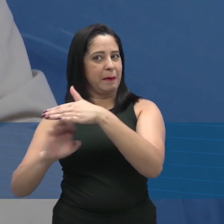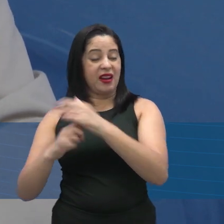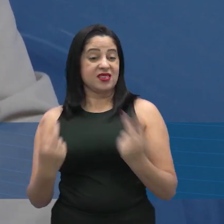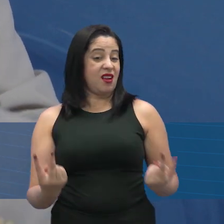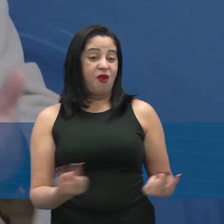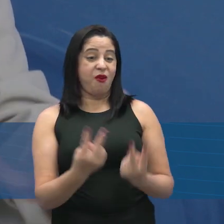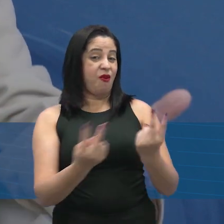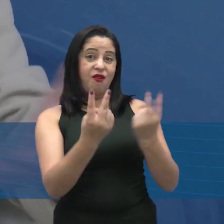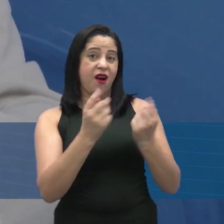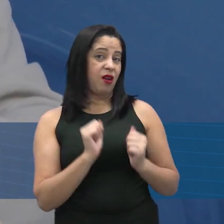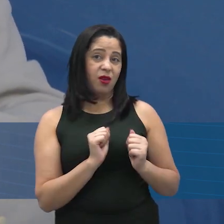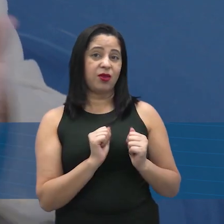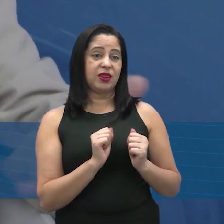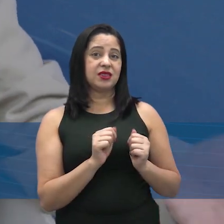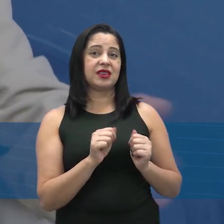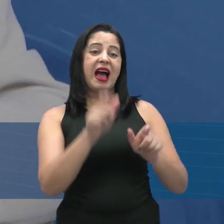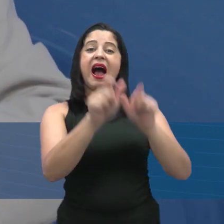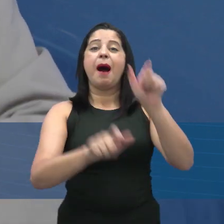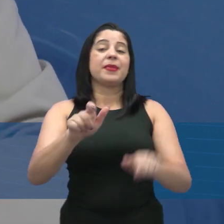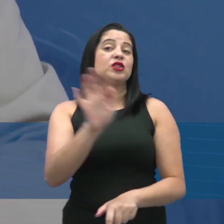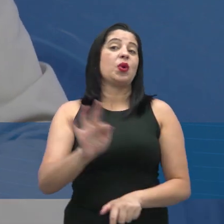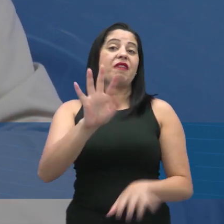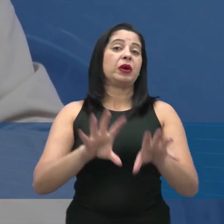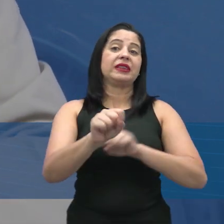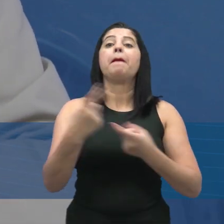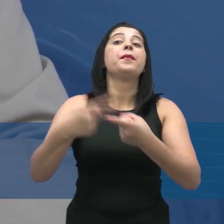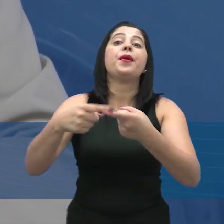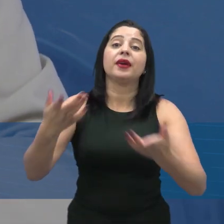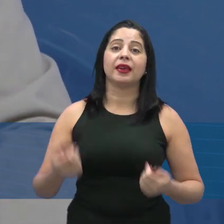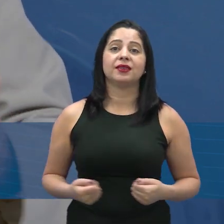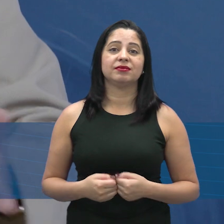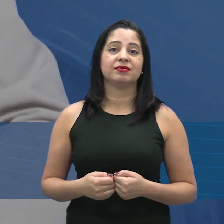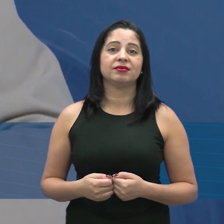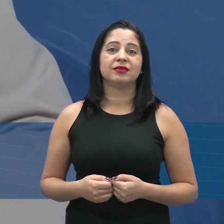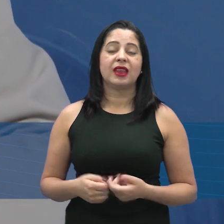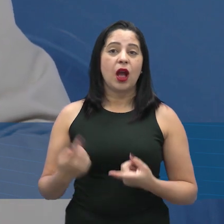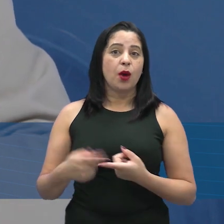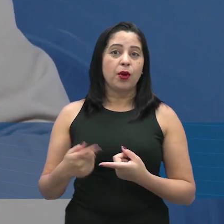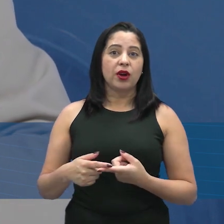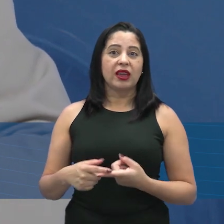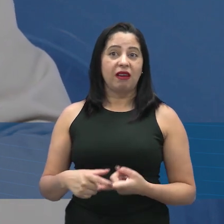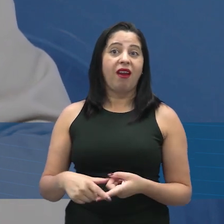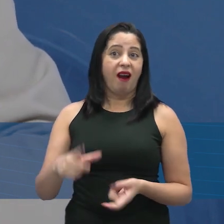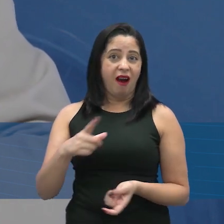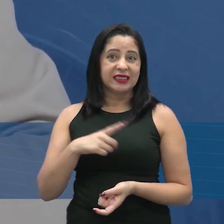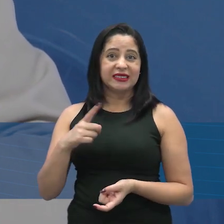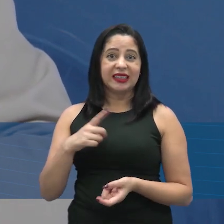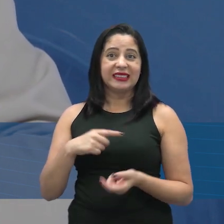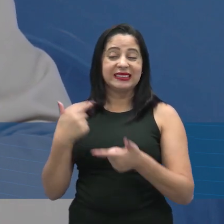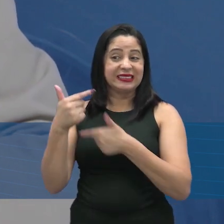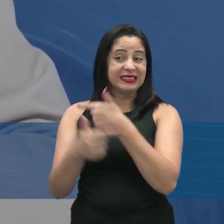empregador às pessoas que têm, por exemplo, curso superior. Por quê? Porque tem uma oferta de mão de obra